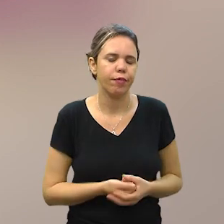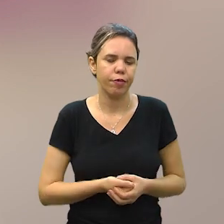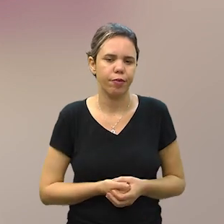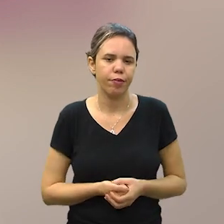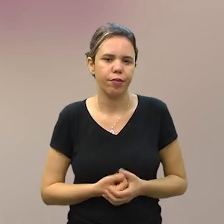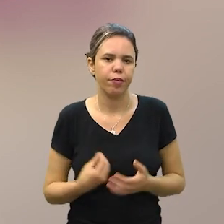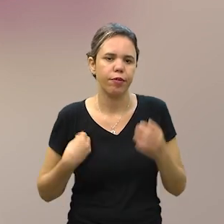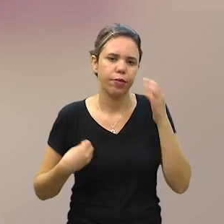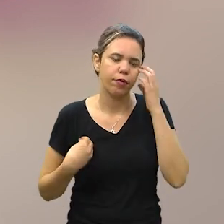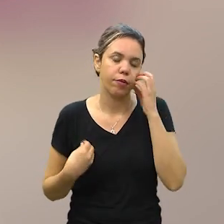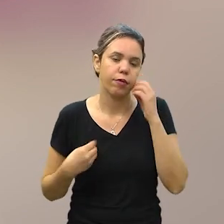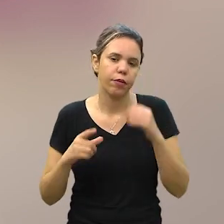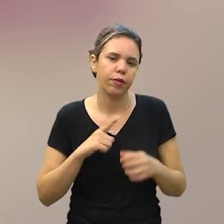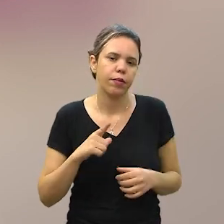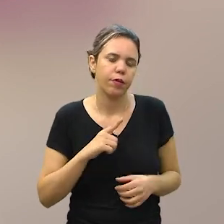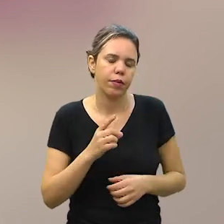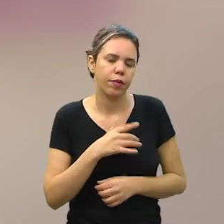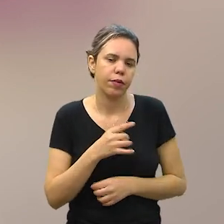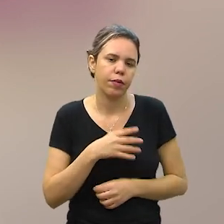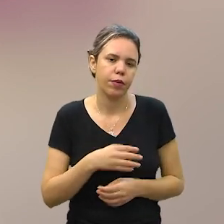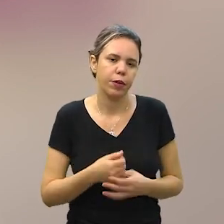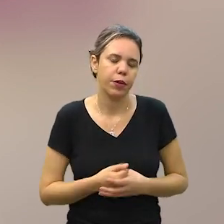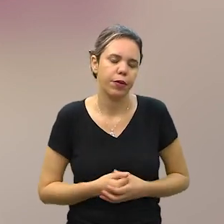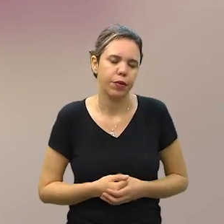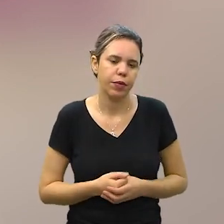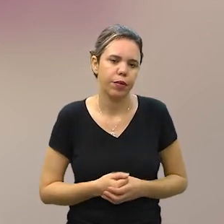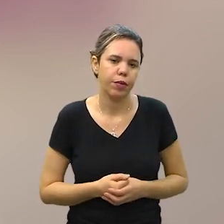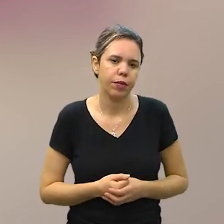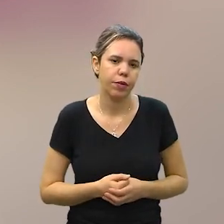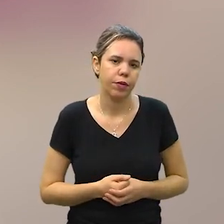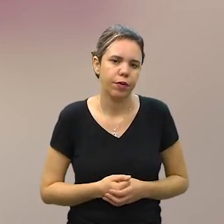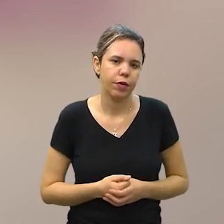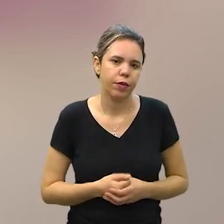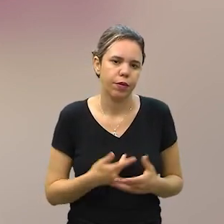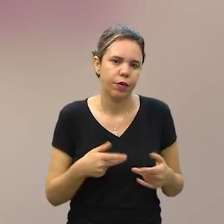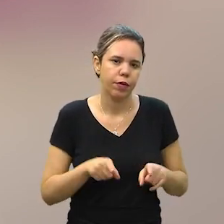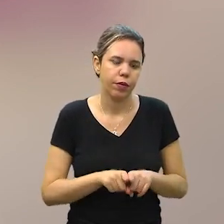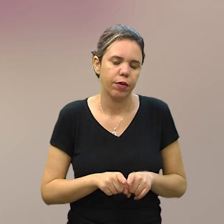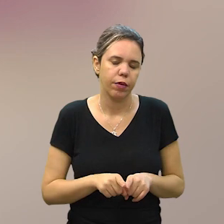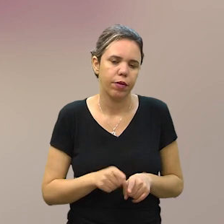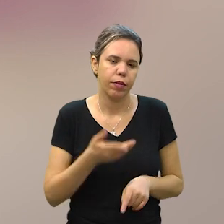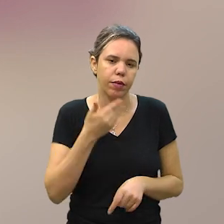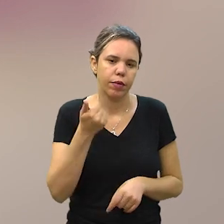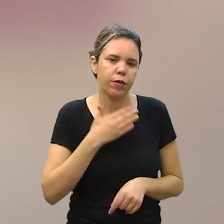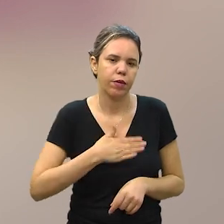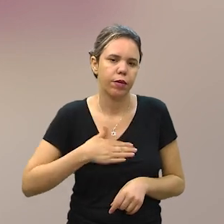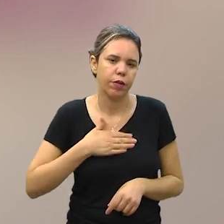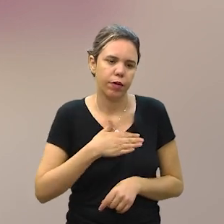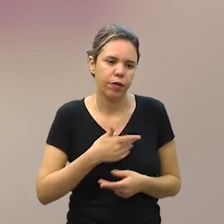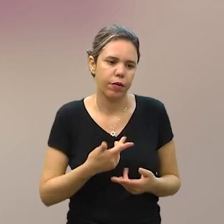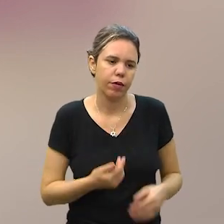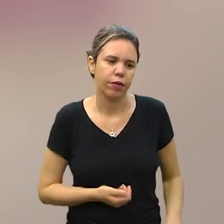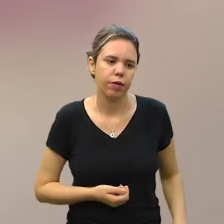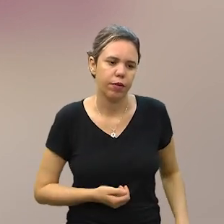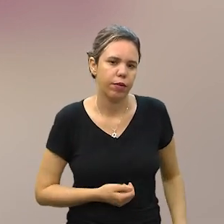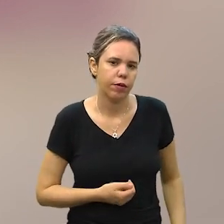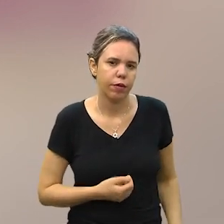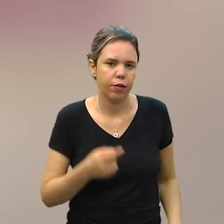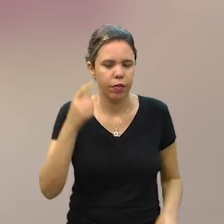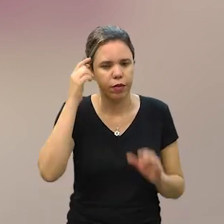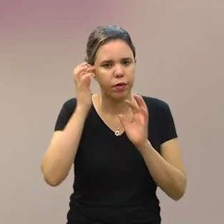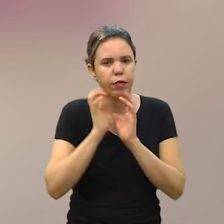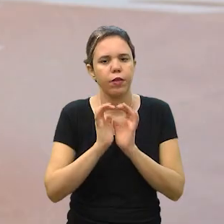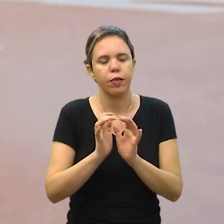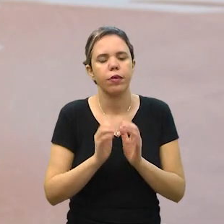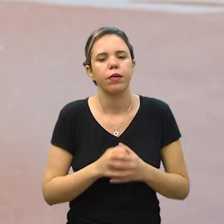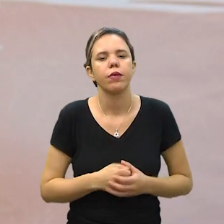nós vivenciamos e temos medo, né, para algo que seja um pouco mais prazeroso para o nosso